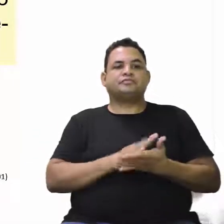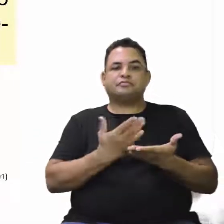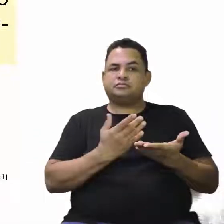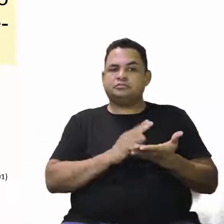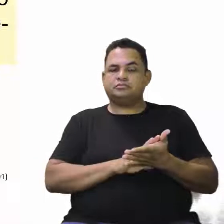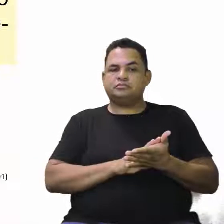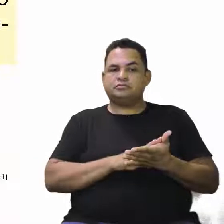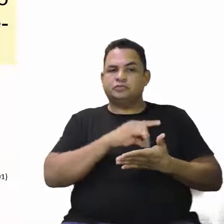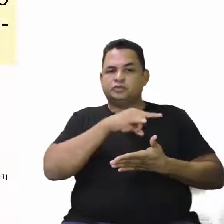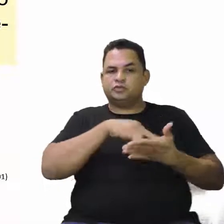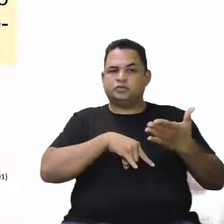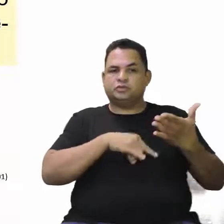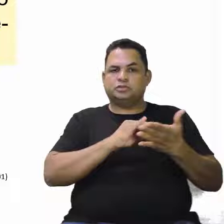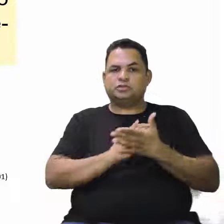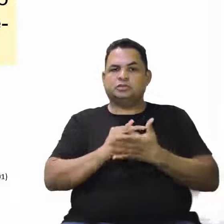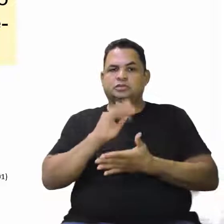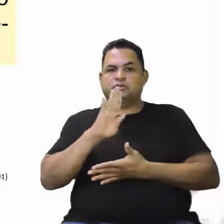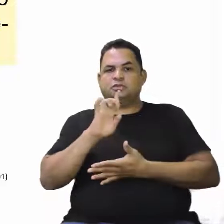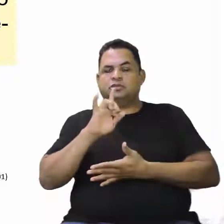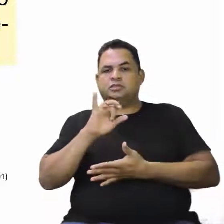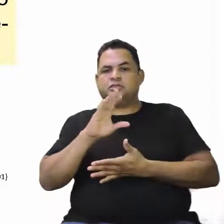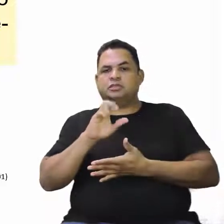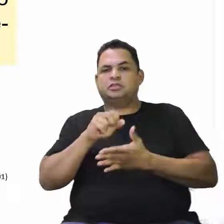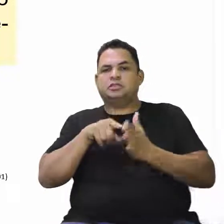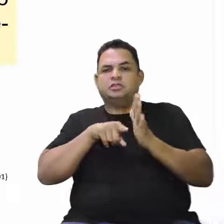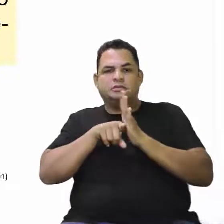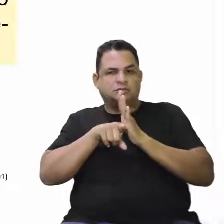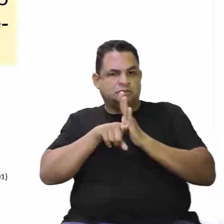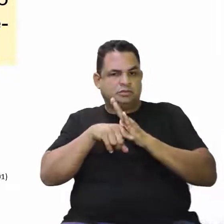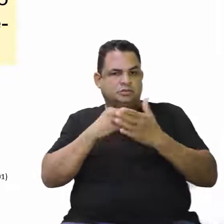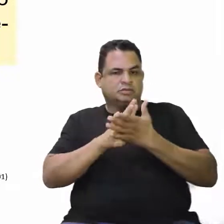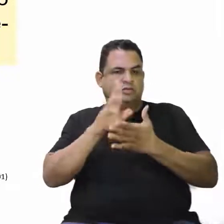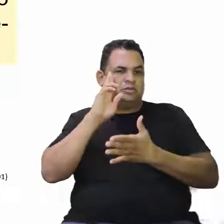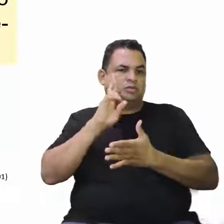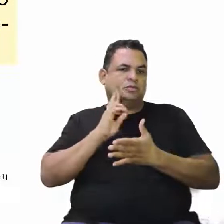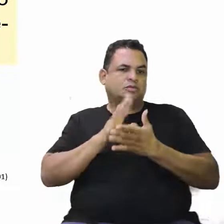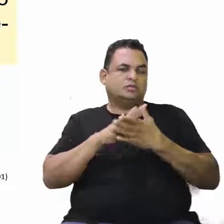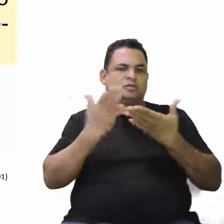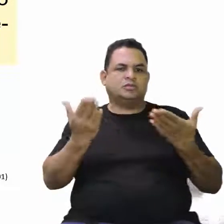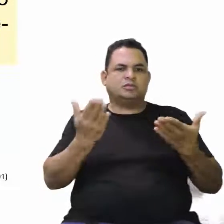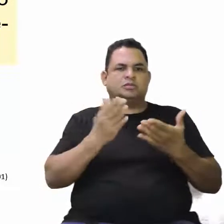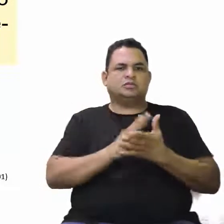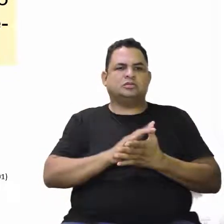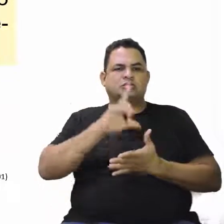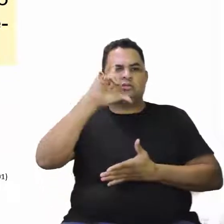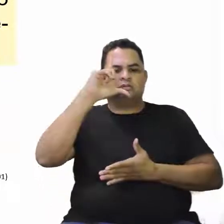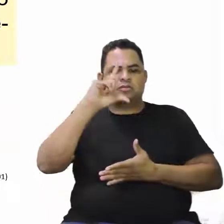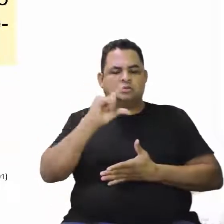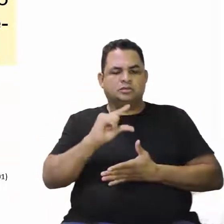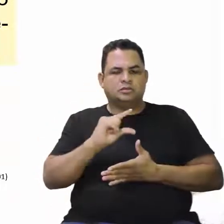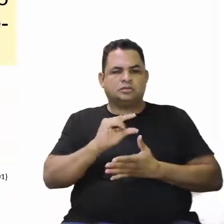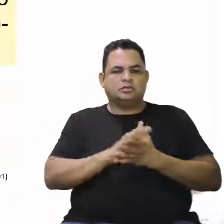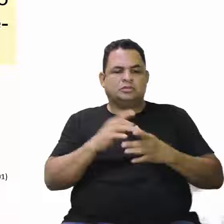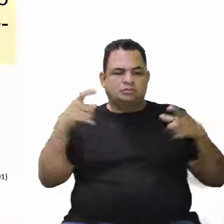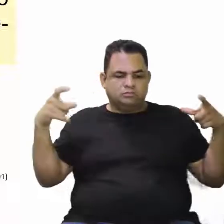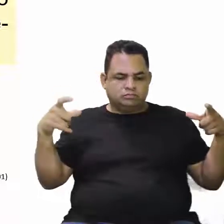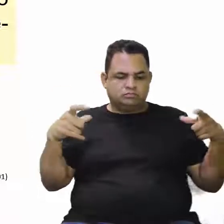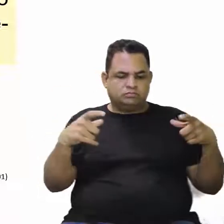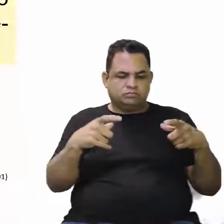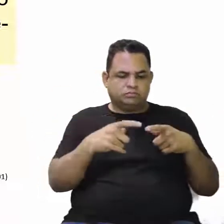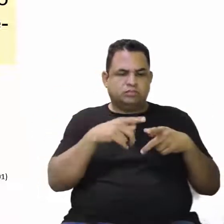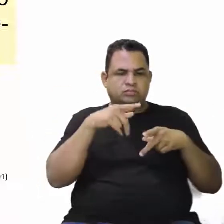IBGE, a gente observa na história de Rondônia uma diminuição